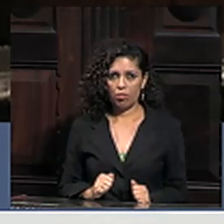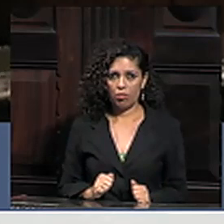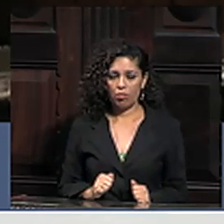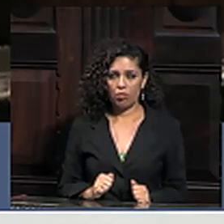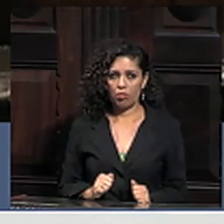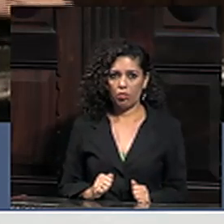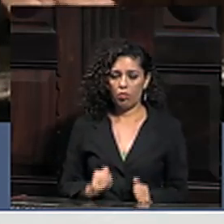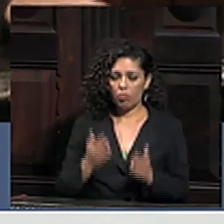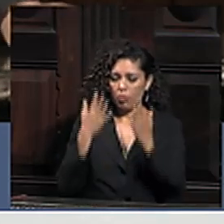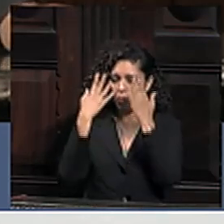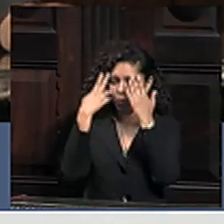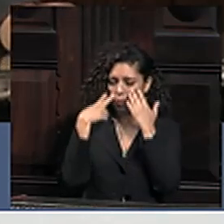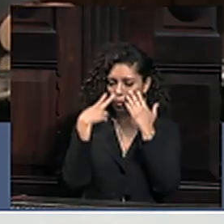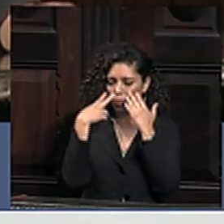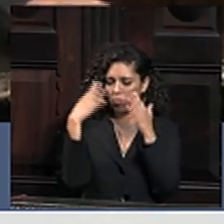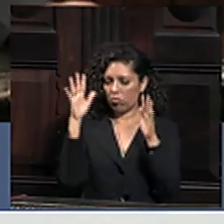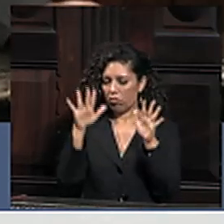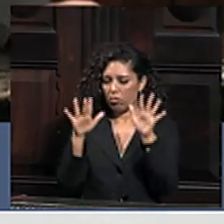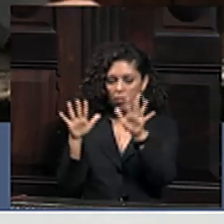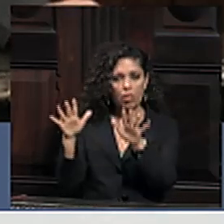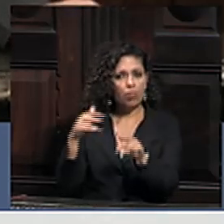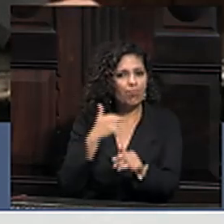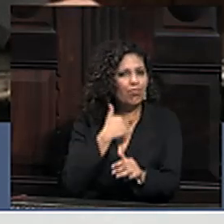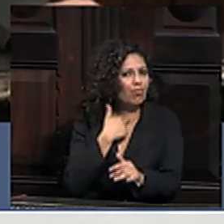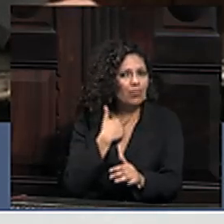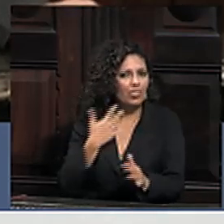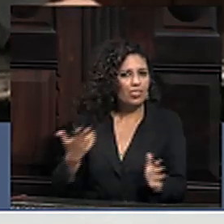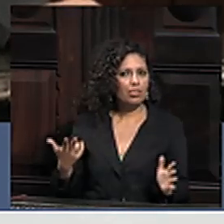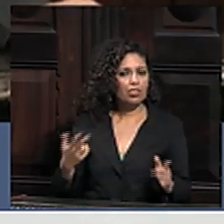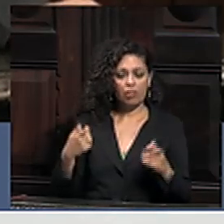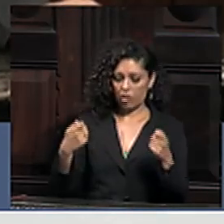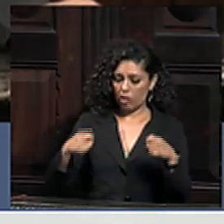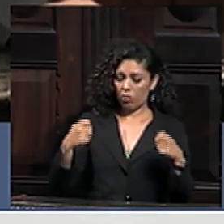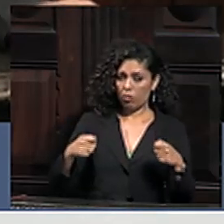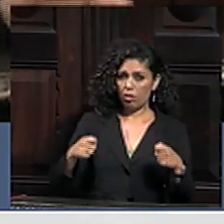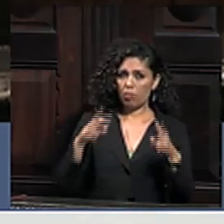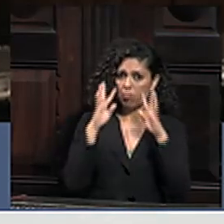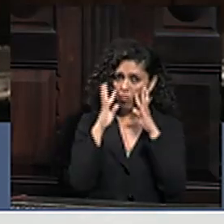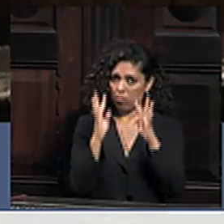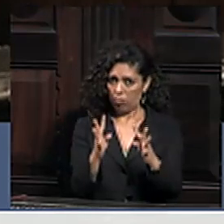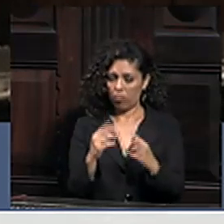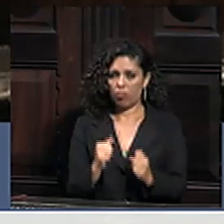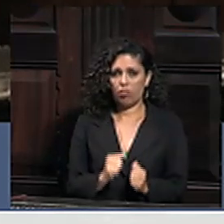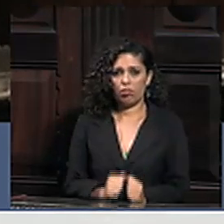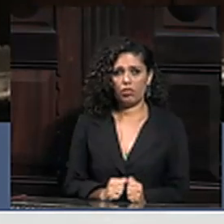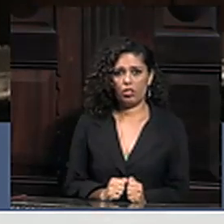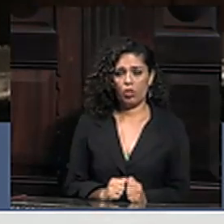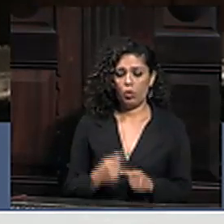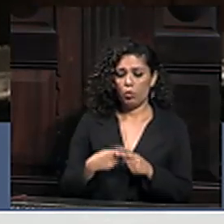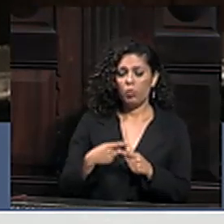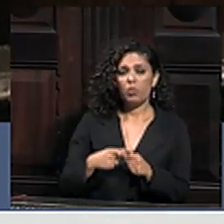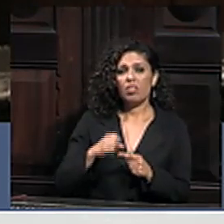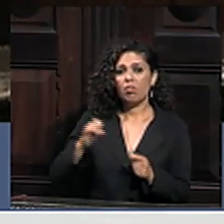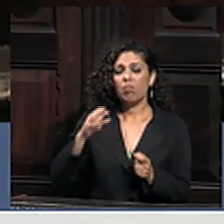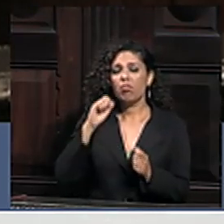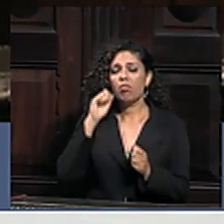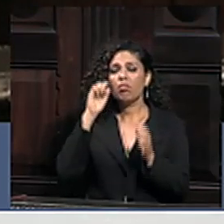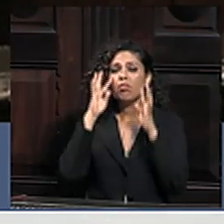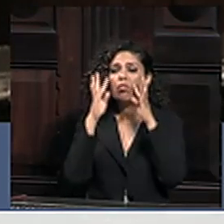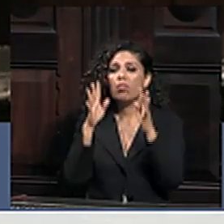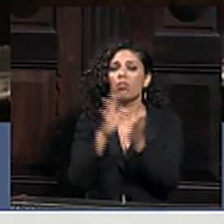com o nosso dinheiro público? Com esses 2 bilhões? Espero que não. Porque ao novo governador